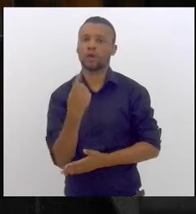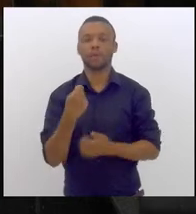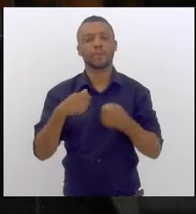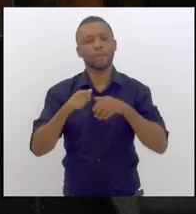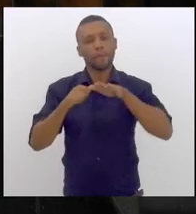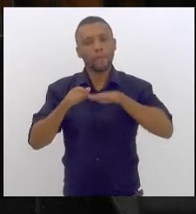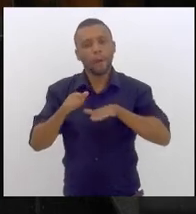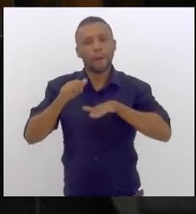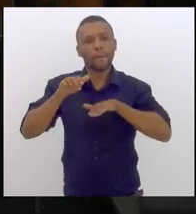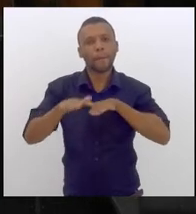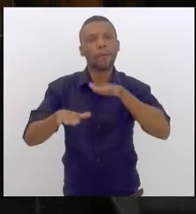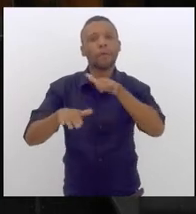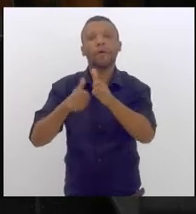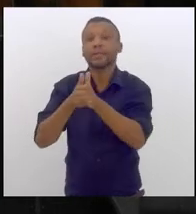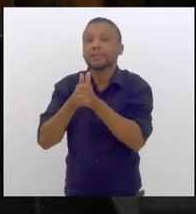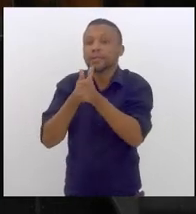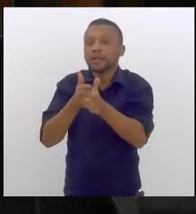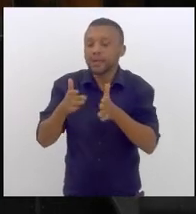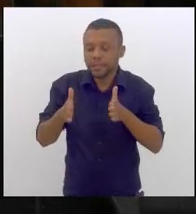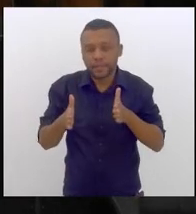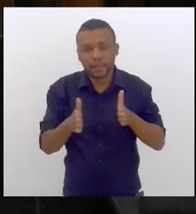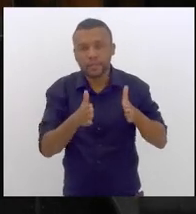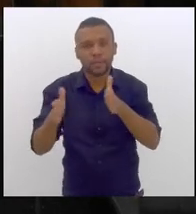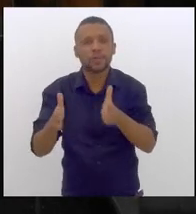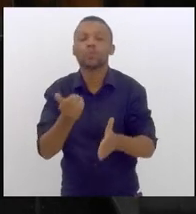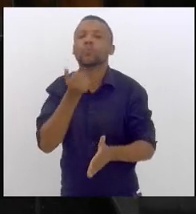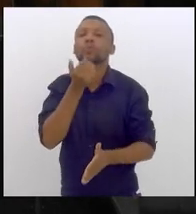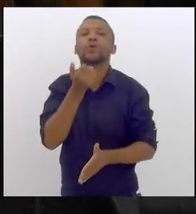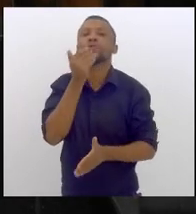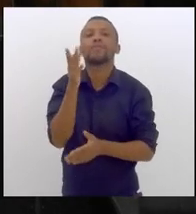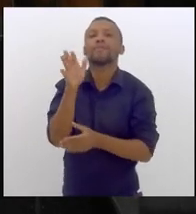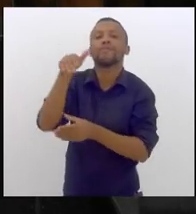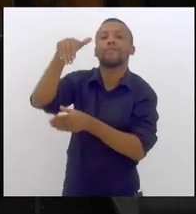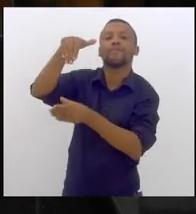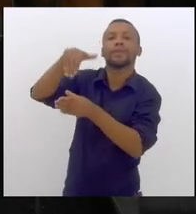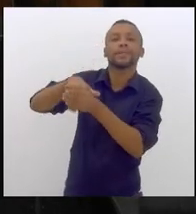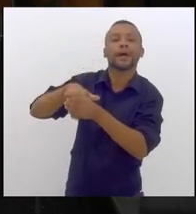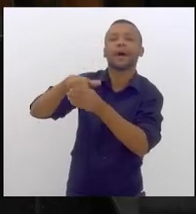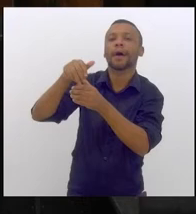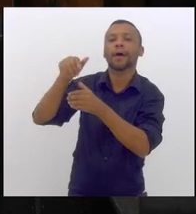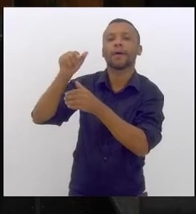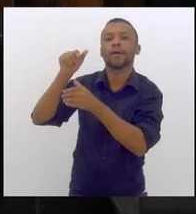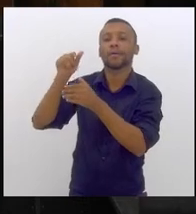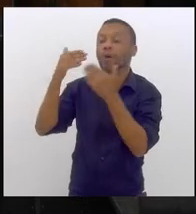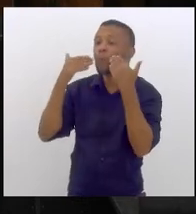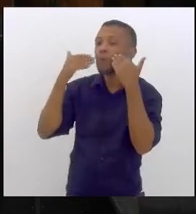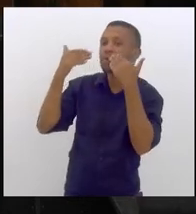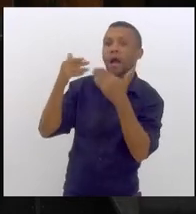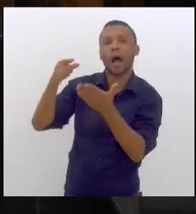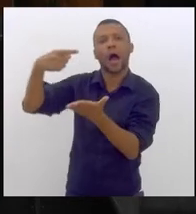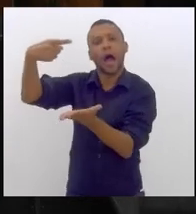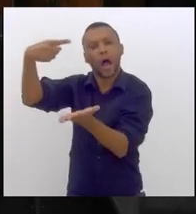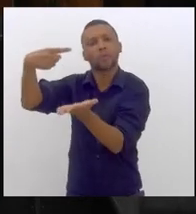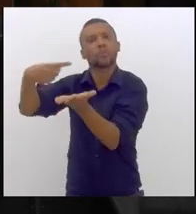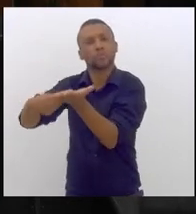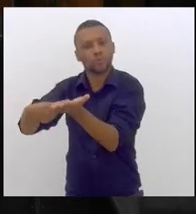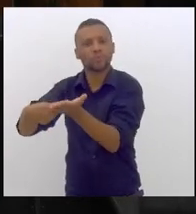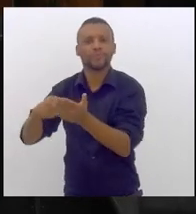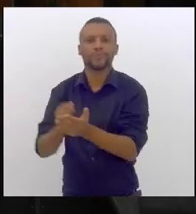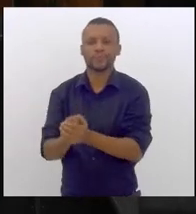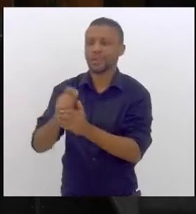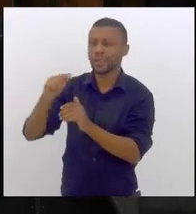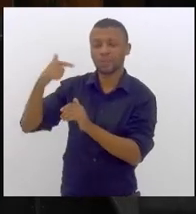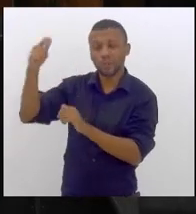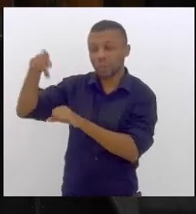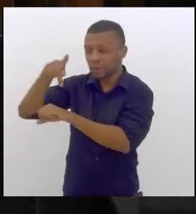nessa direção. Não adianta a gente votar lá fora, como disse o deputado Luiz Paulo, assumir compromissos e não